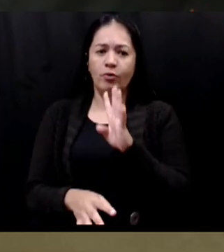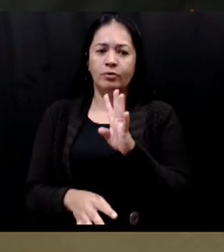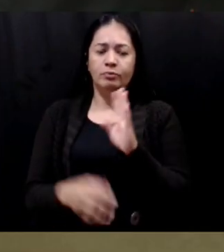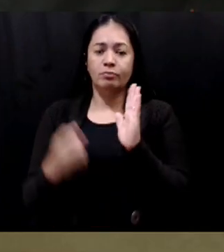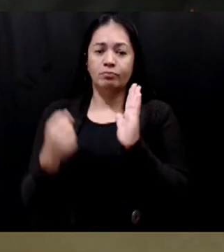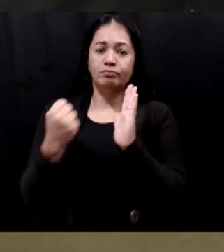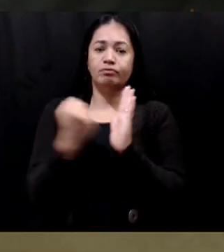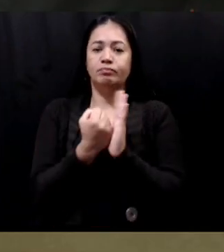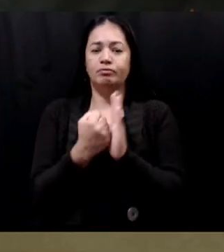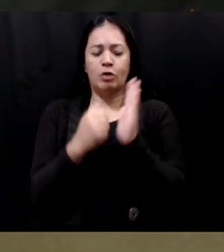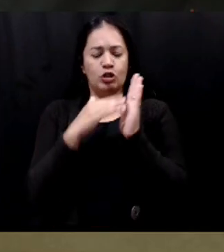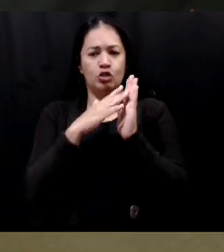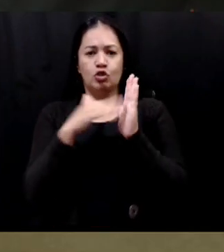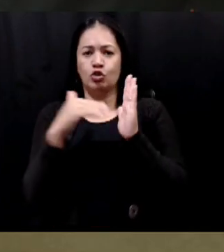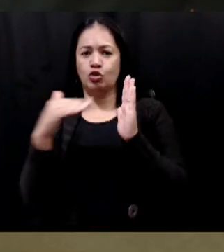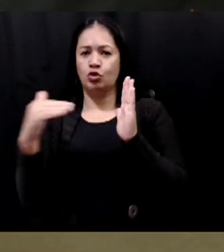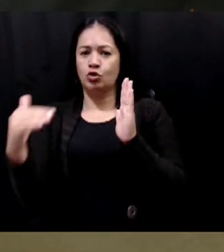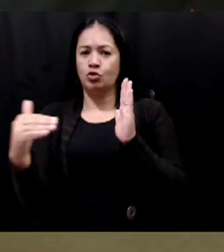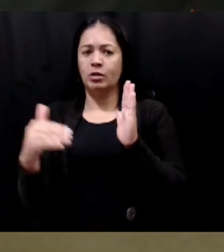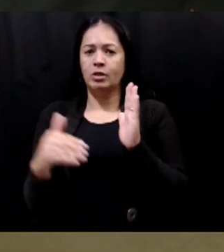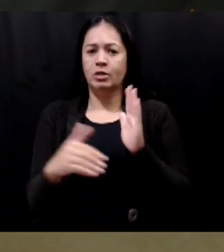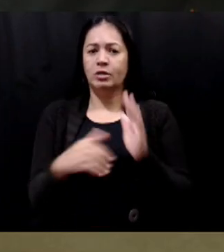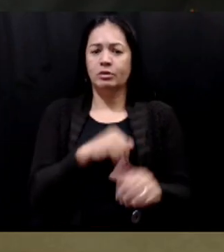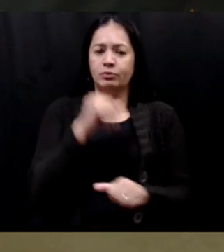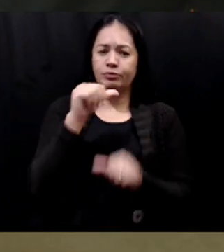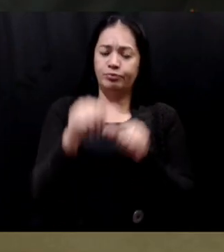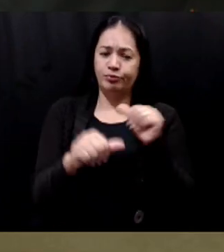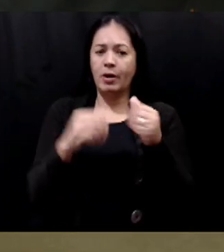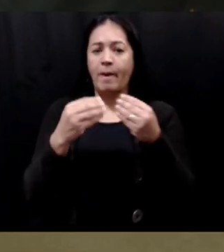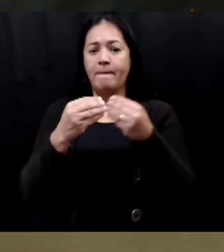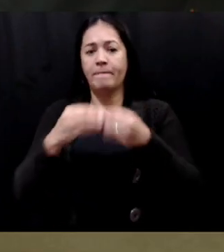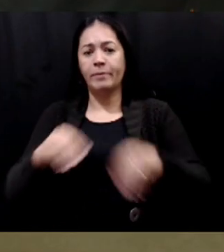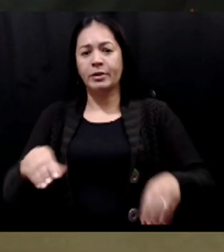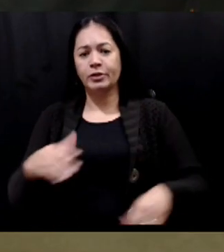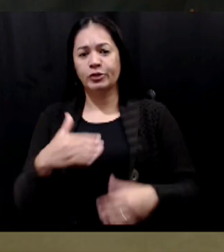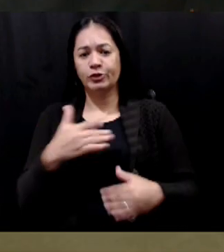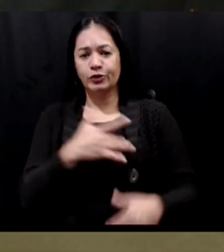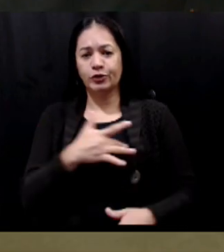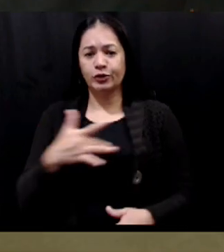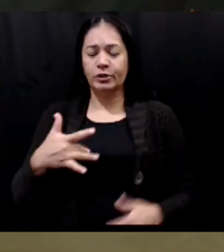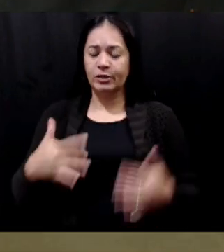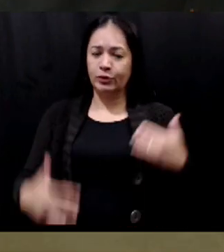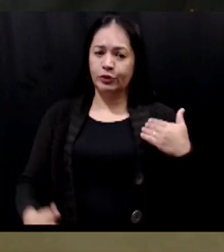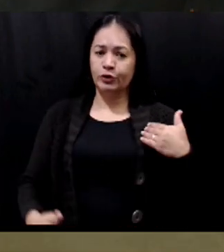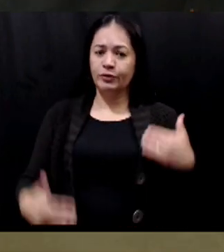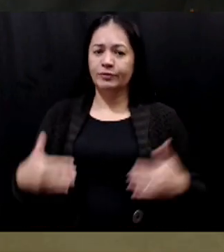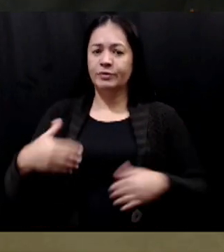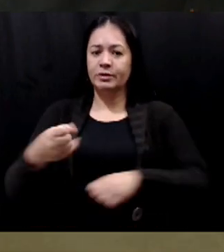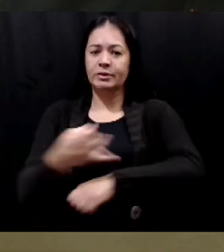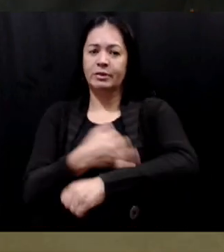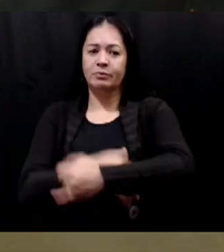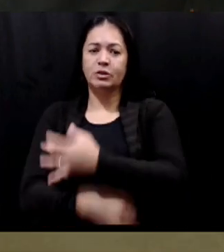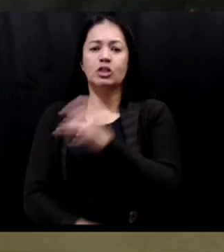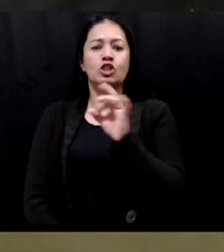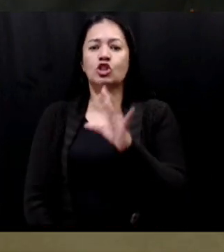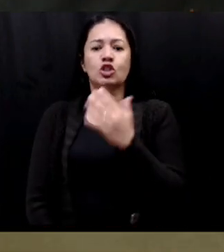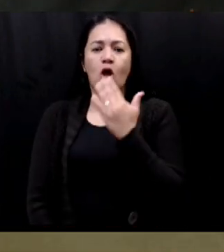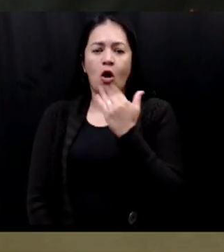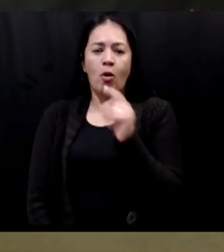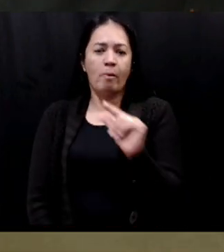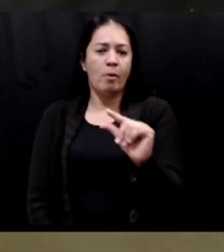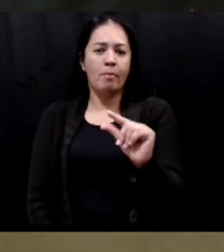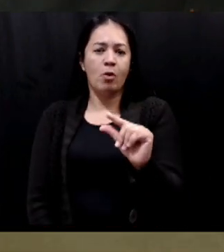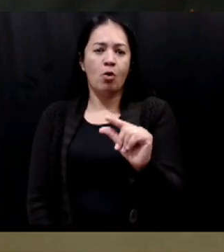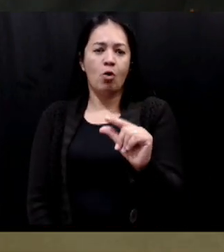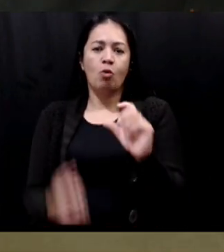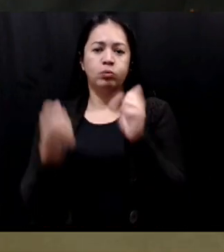oscilação constante traz prejuízos à saúde física, à saúde emocional. Não se trata apenas de comer menos e se exercitar